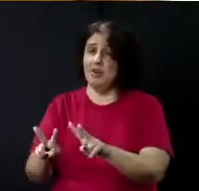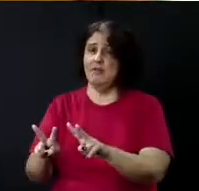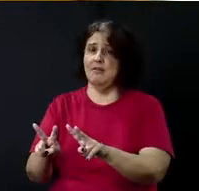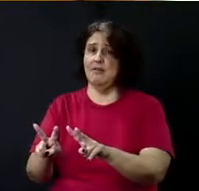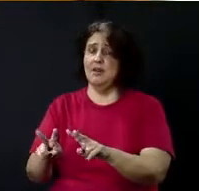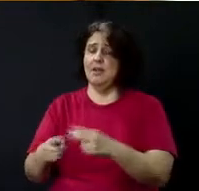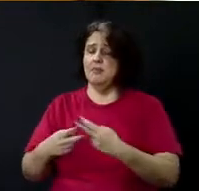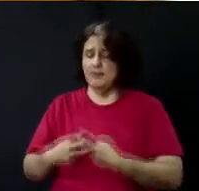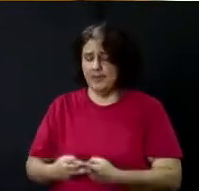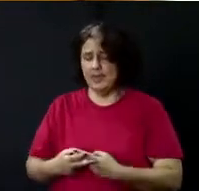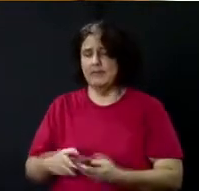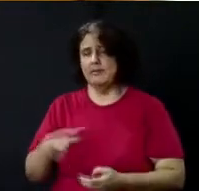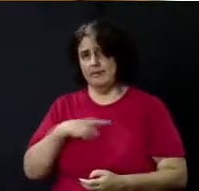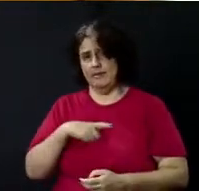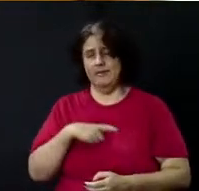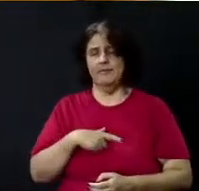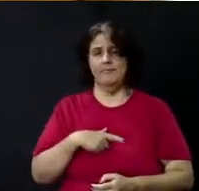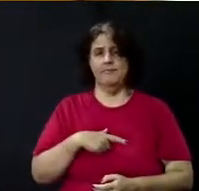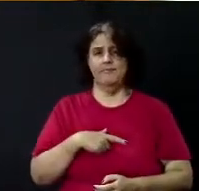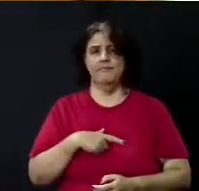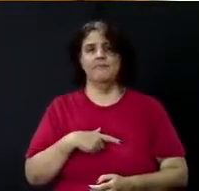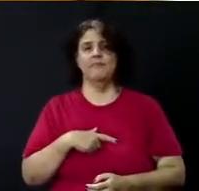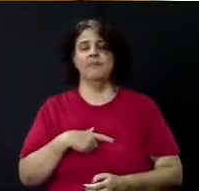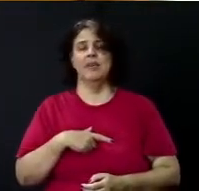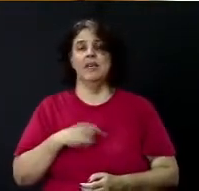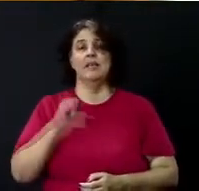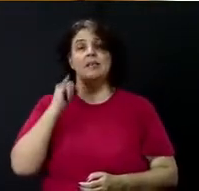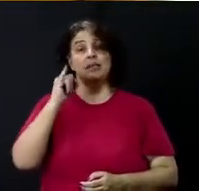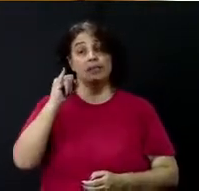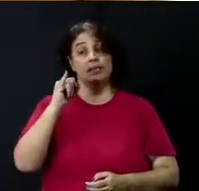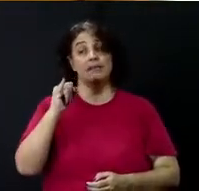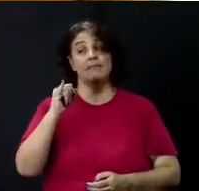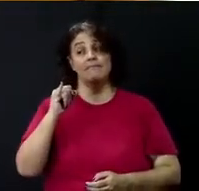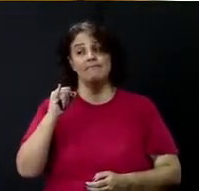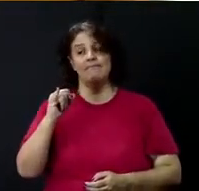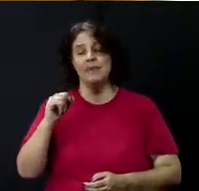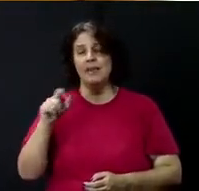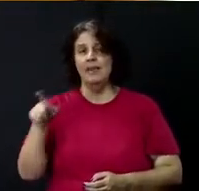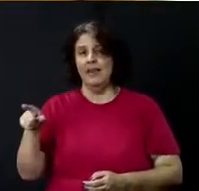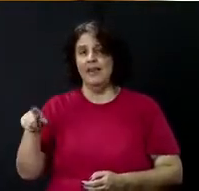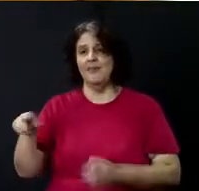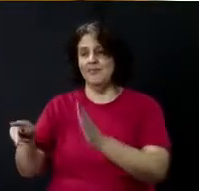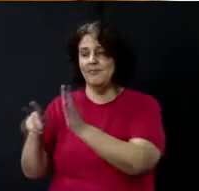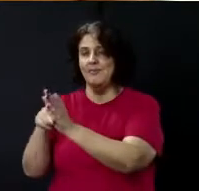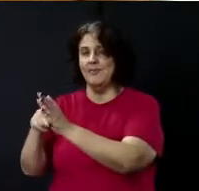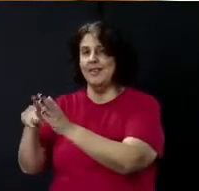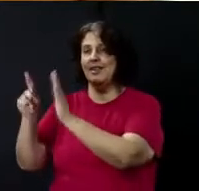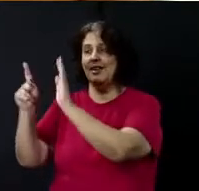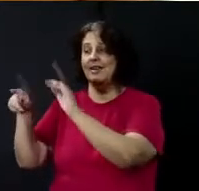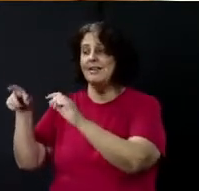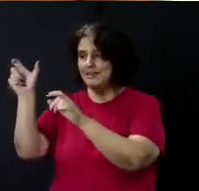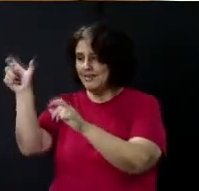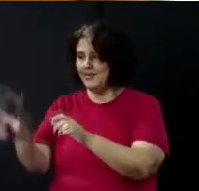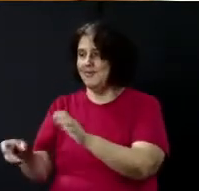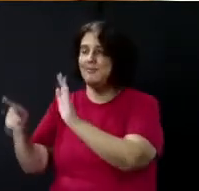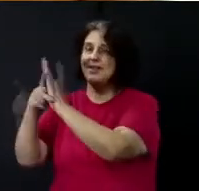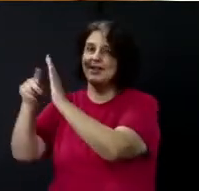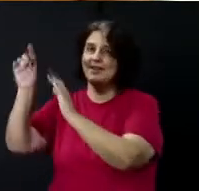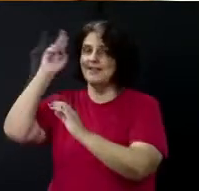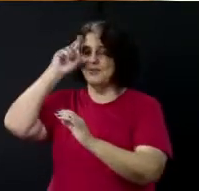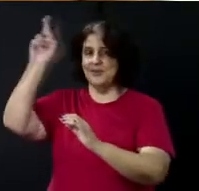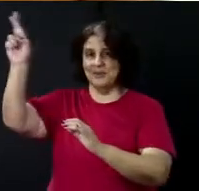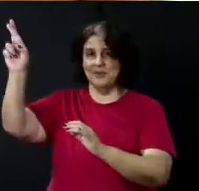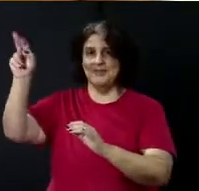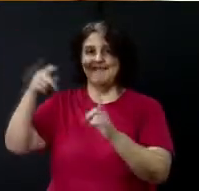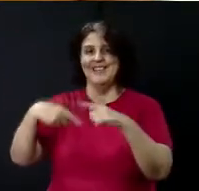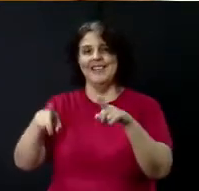Se ela for do Senhor, um dia os olhos serão abertos. Percebe como a Bíblia pode nos